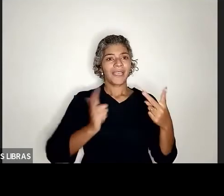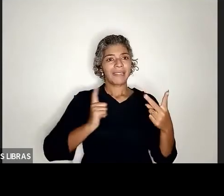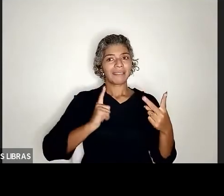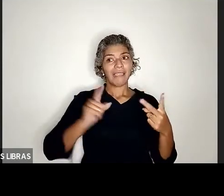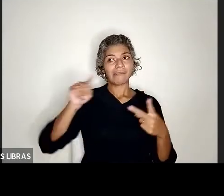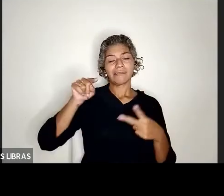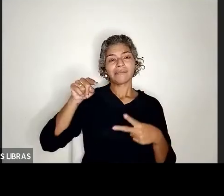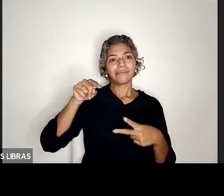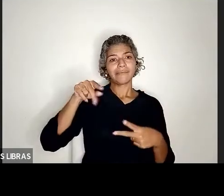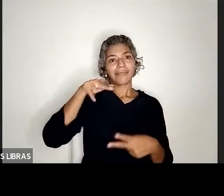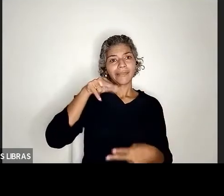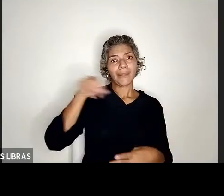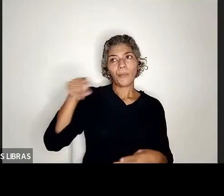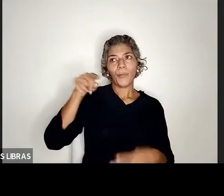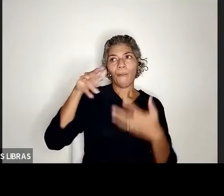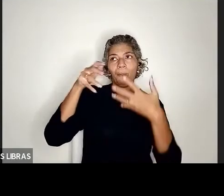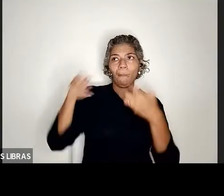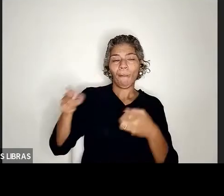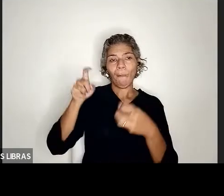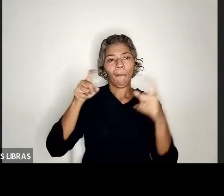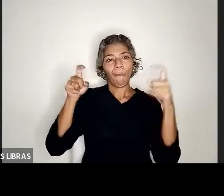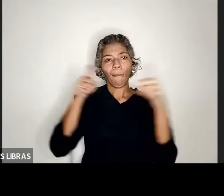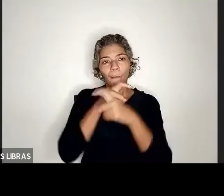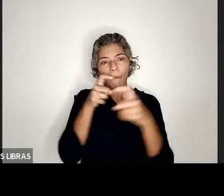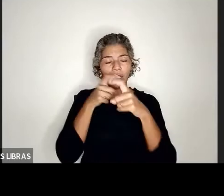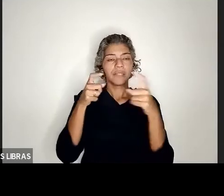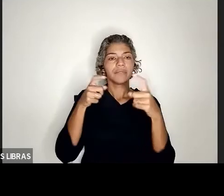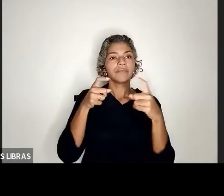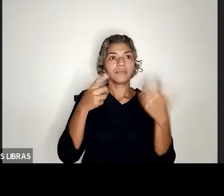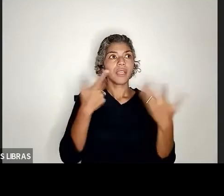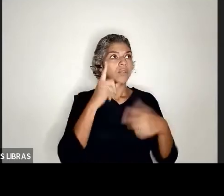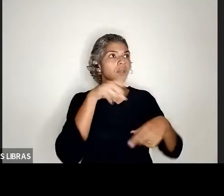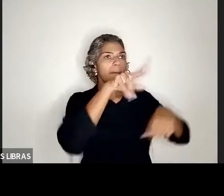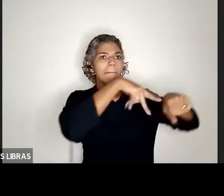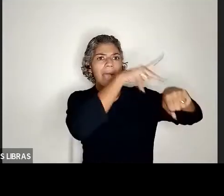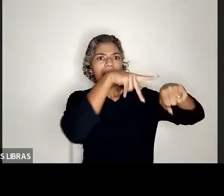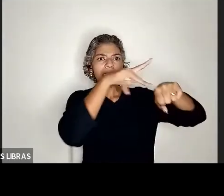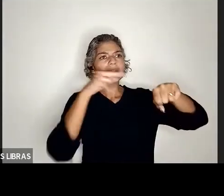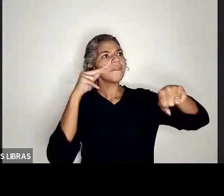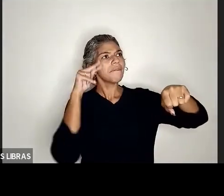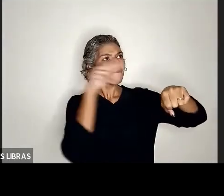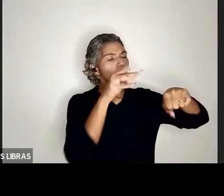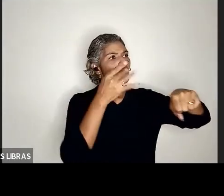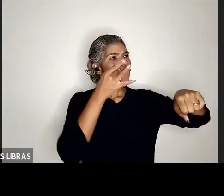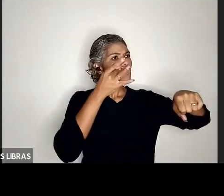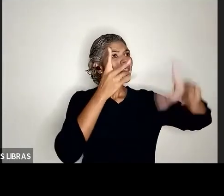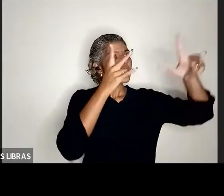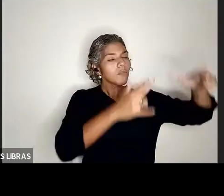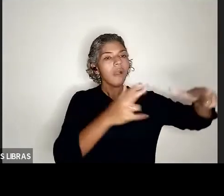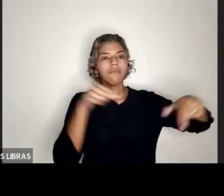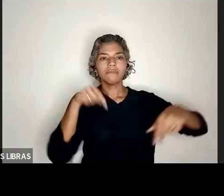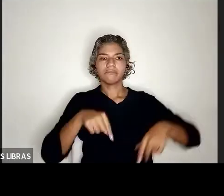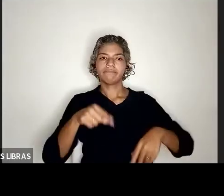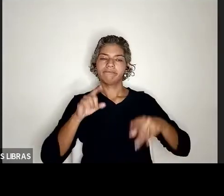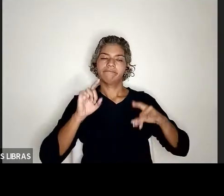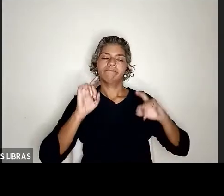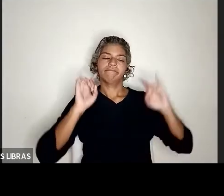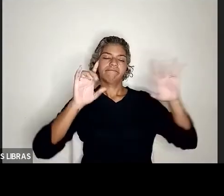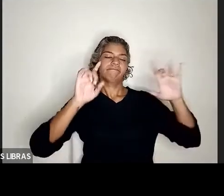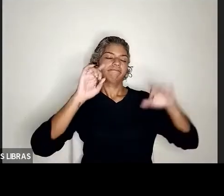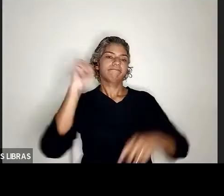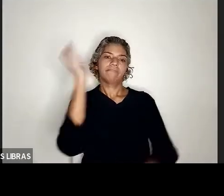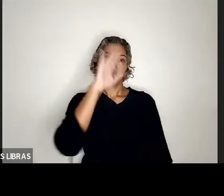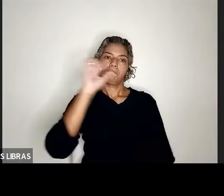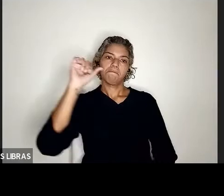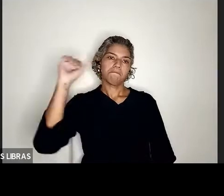os países viveram, é um drama global, mas nós vivemos esse drama de forma particular em função do contexto político de ascensão da